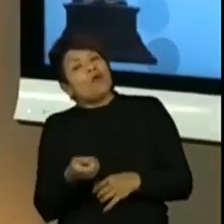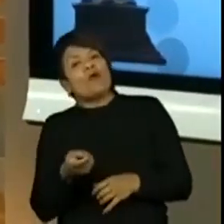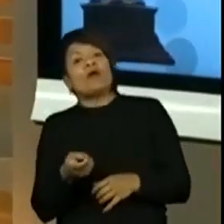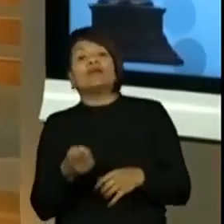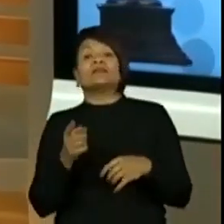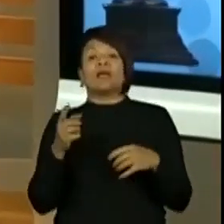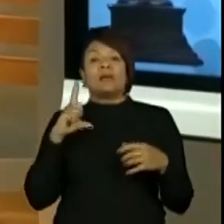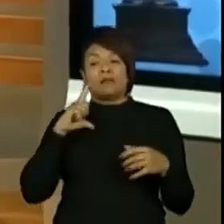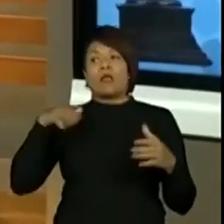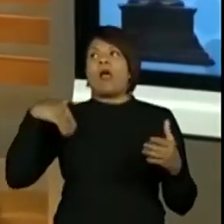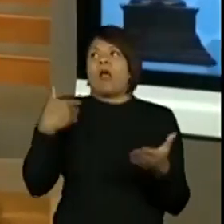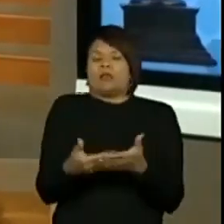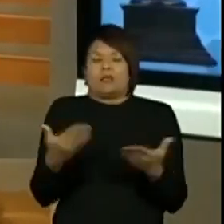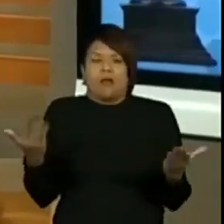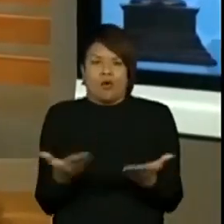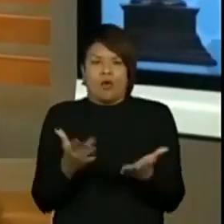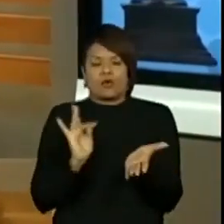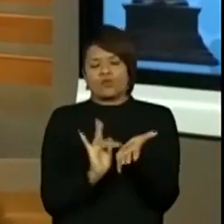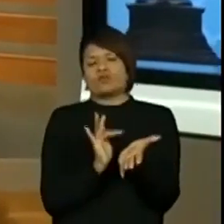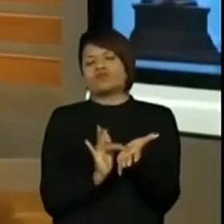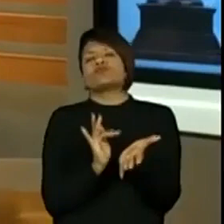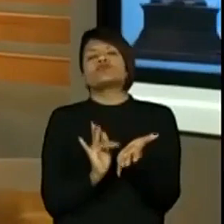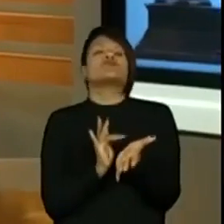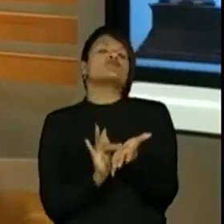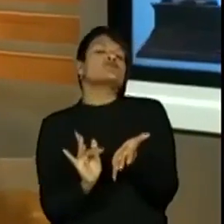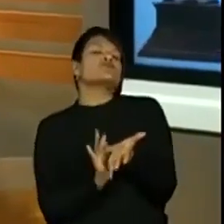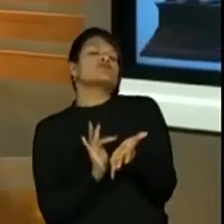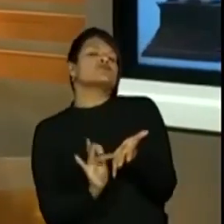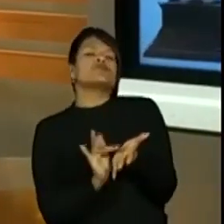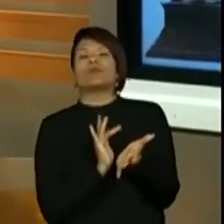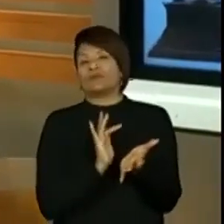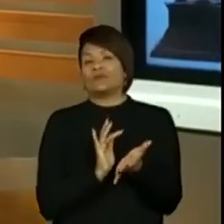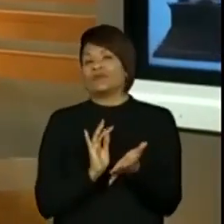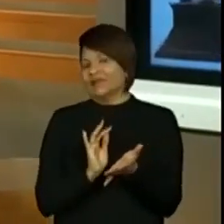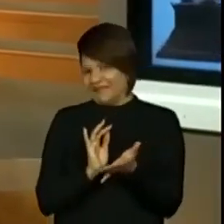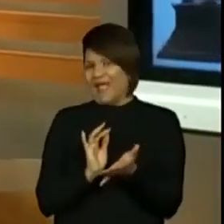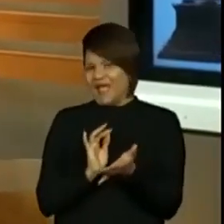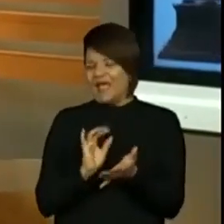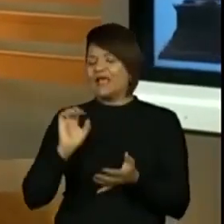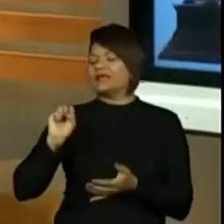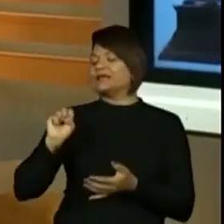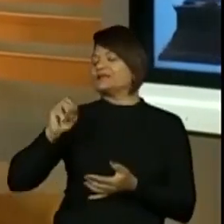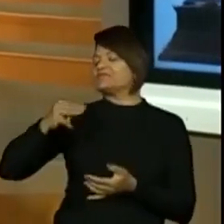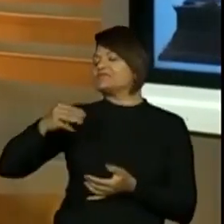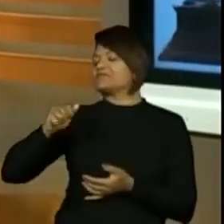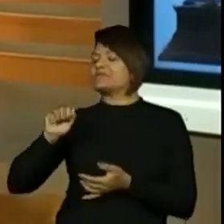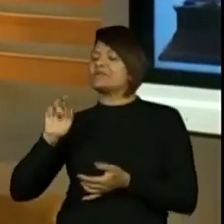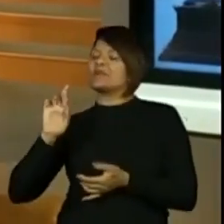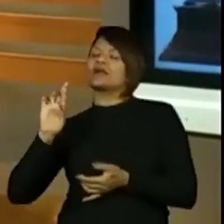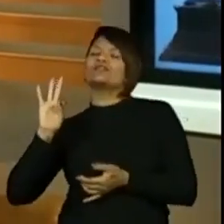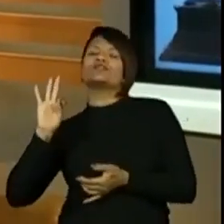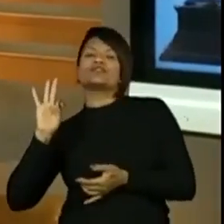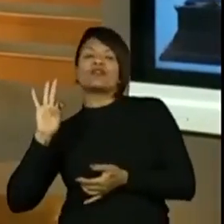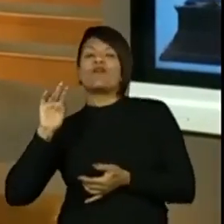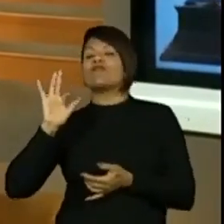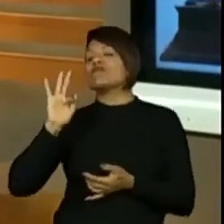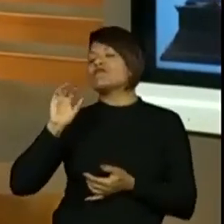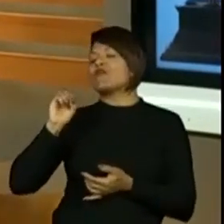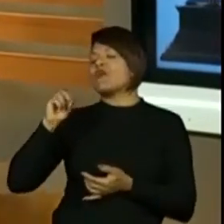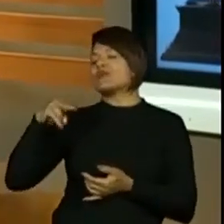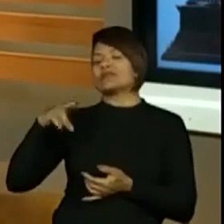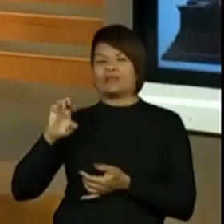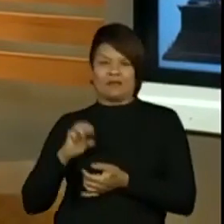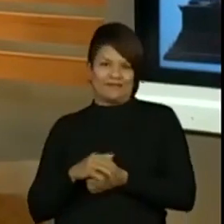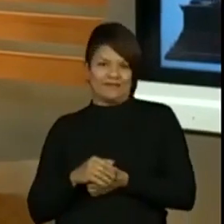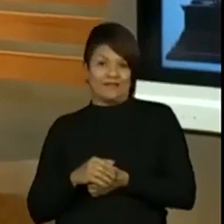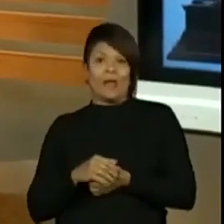dos smartphones. Os smartphones é aquele que você está usando nesse momento lá na sua casa e que você tem o mundo